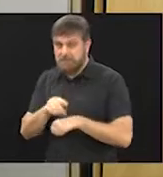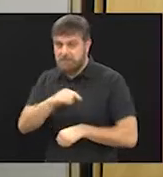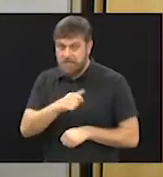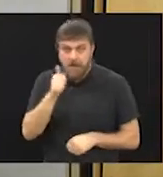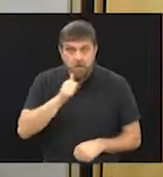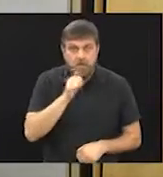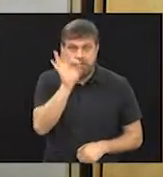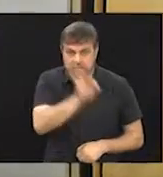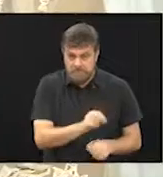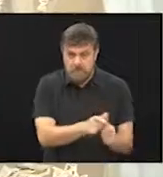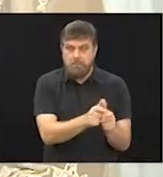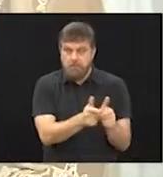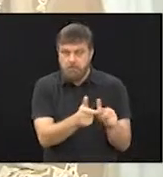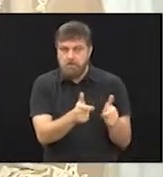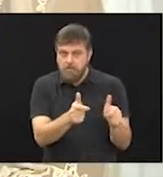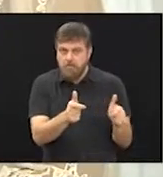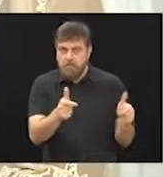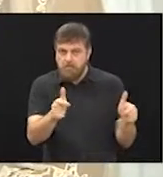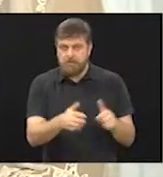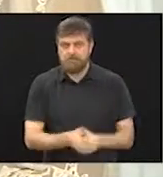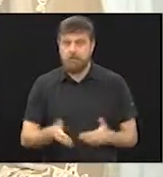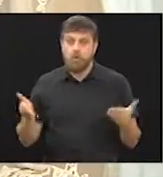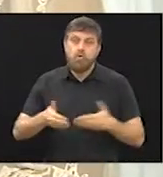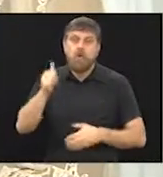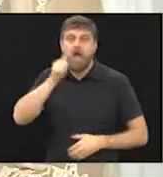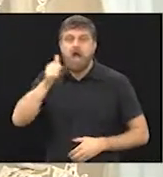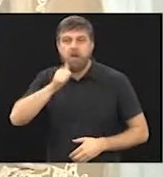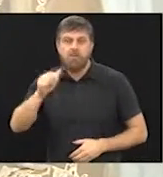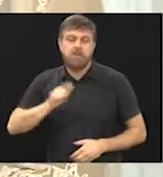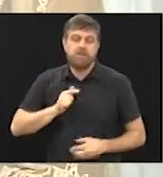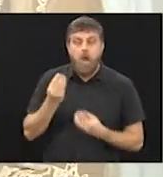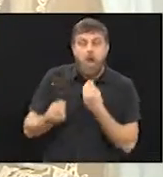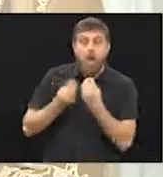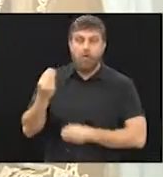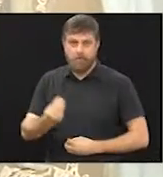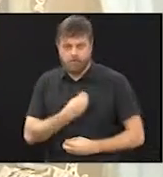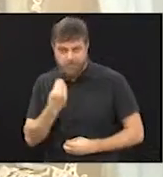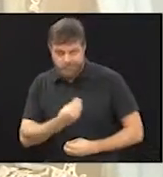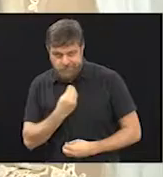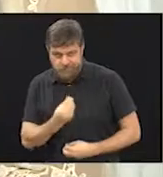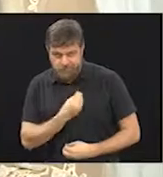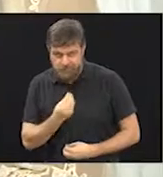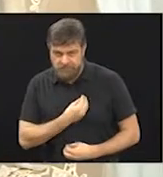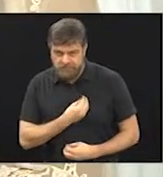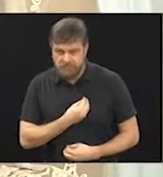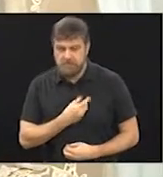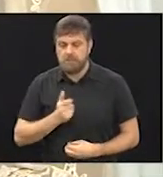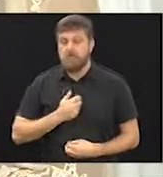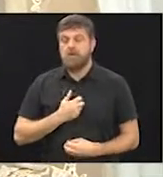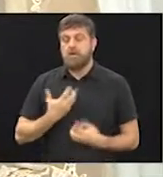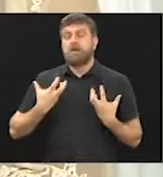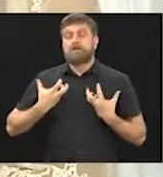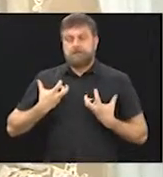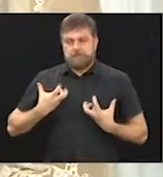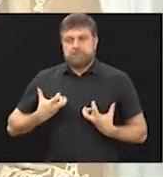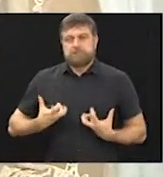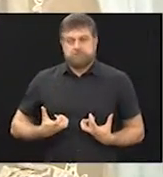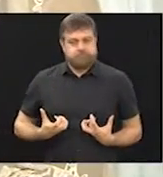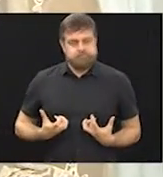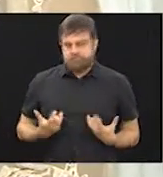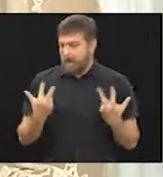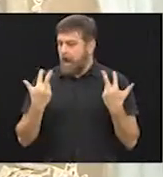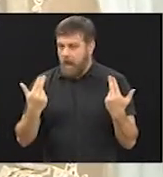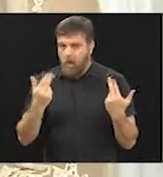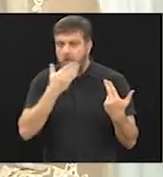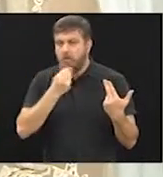vem aumentando a cada dia. A mulher, hoje em dia, ela leva um estilo de vida tão estressante quanto o homem, às